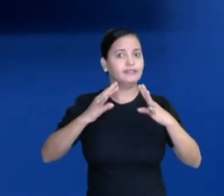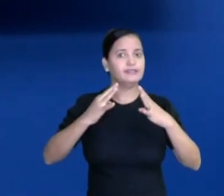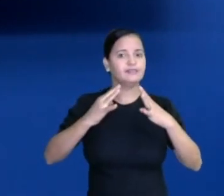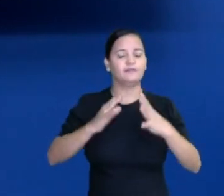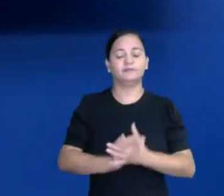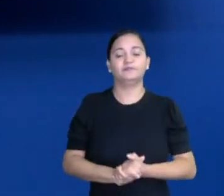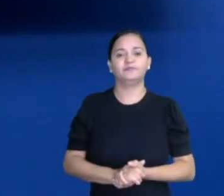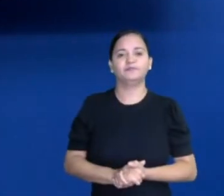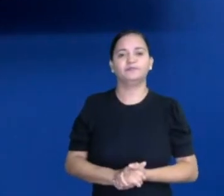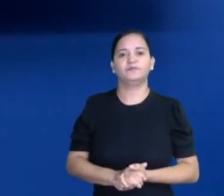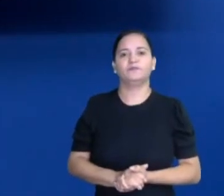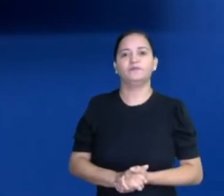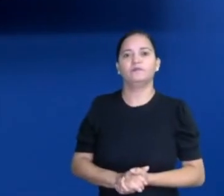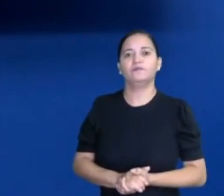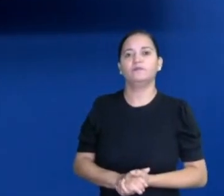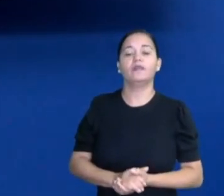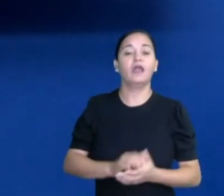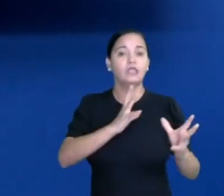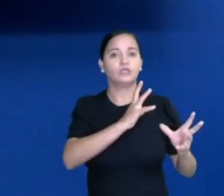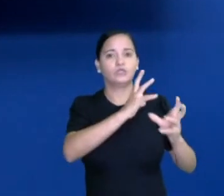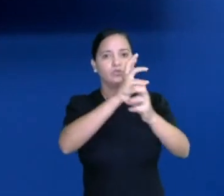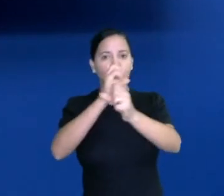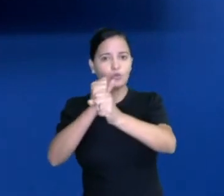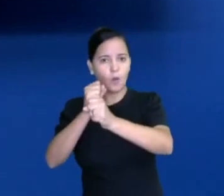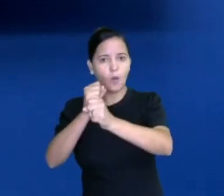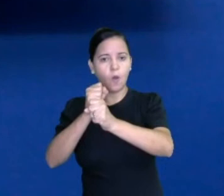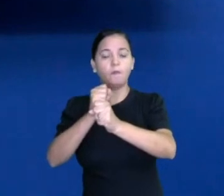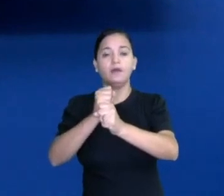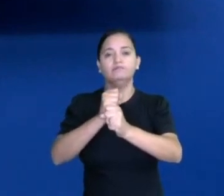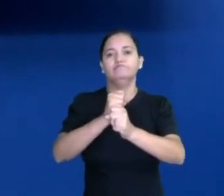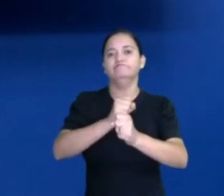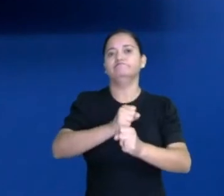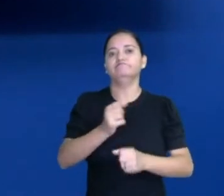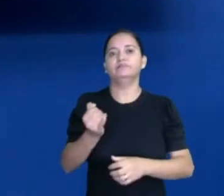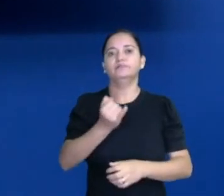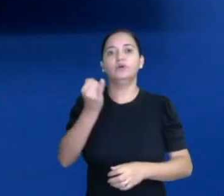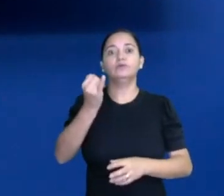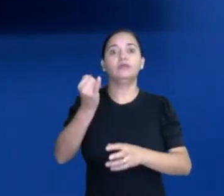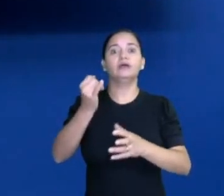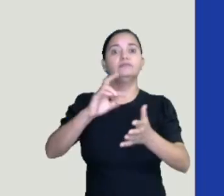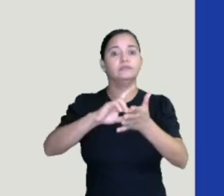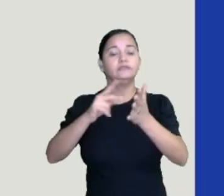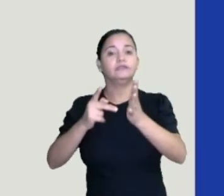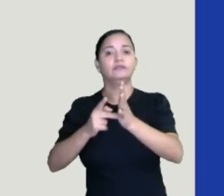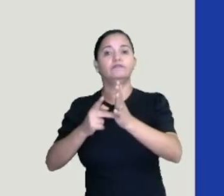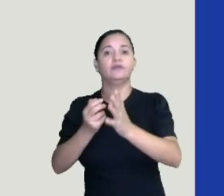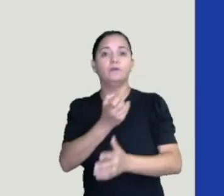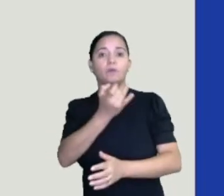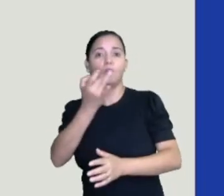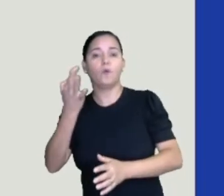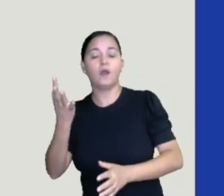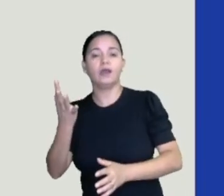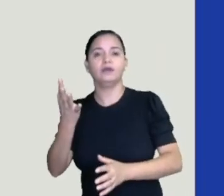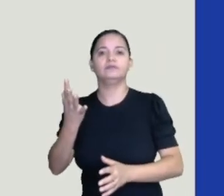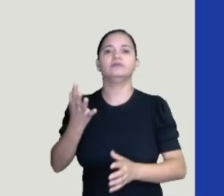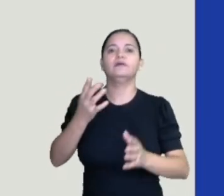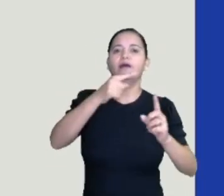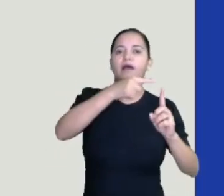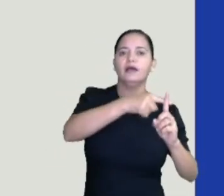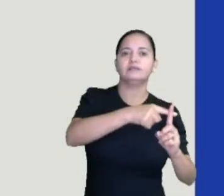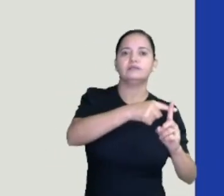Soma, diferença, produto e quociente. Esses termos indicam, respectivamente, o resultado das operações de adição,